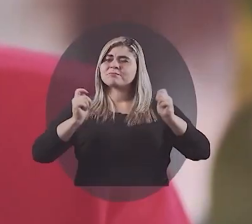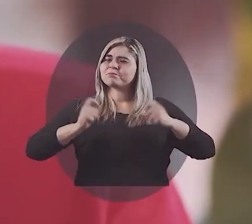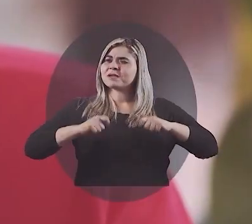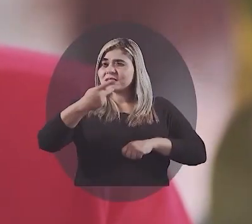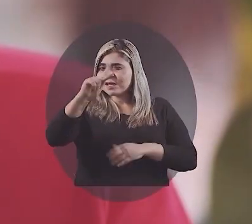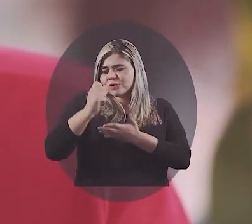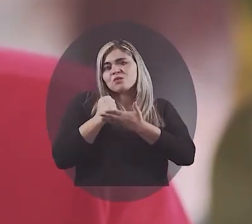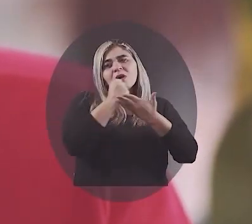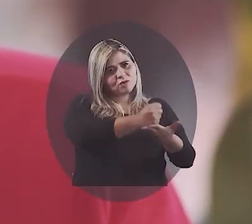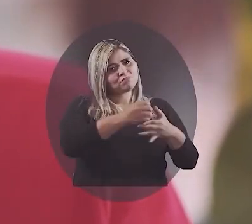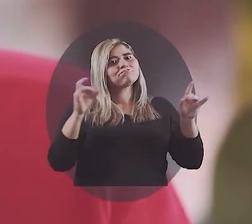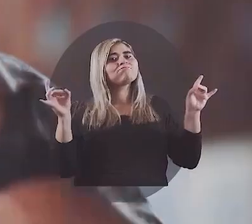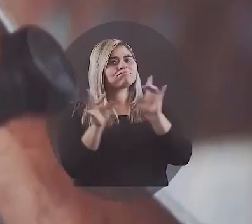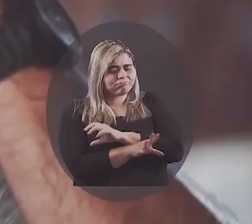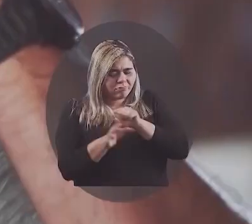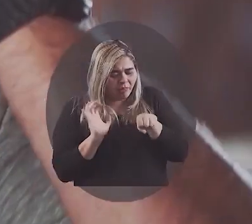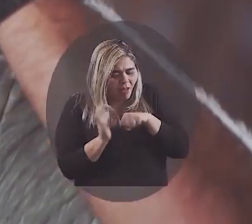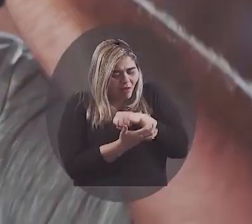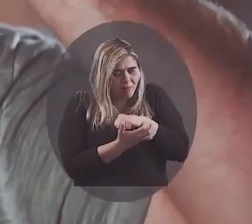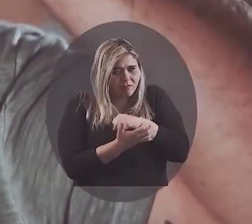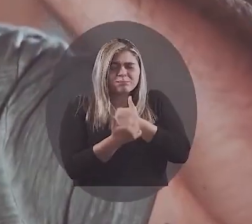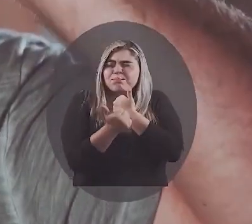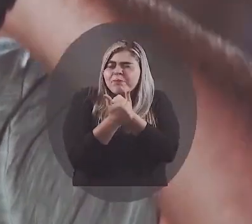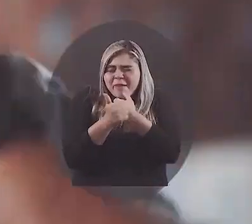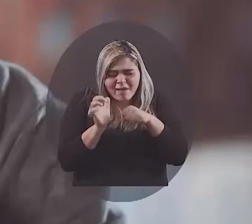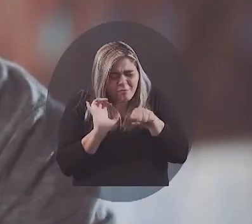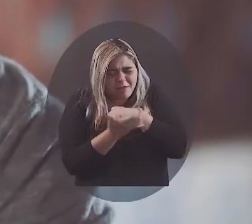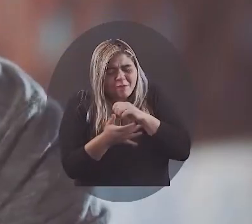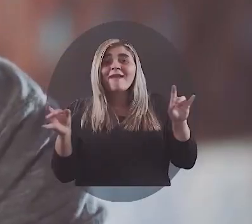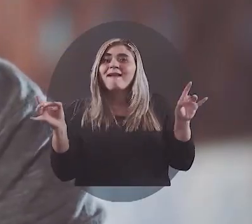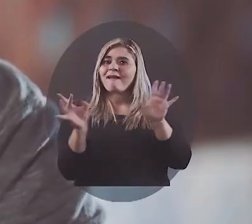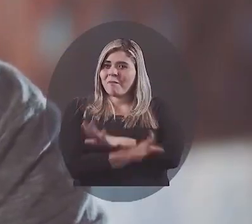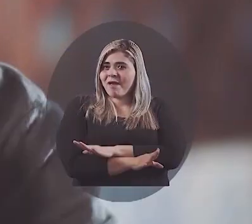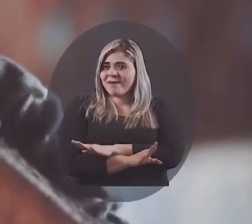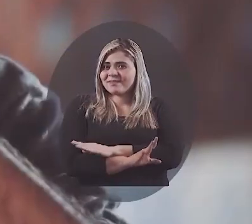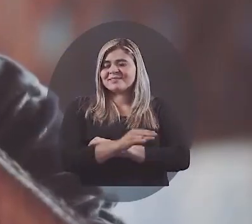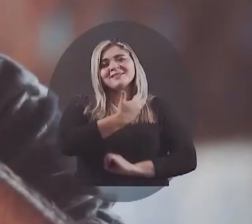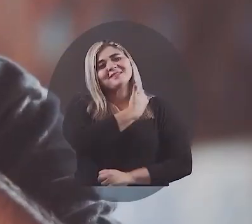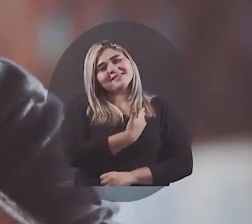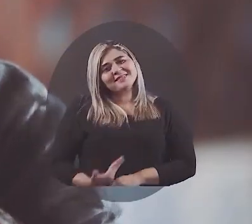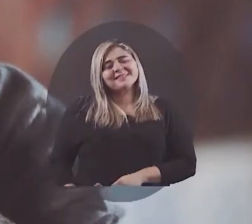Também depende de você para isso tudo acabar. Falta pouco,